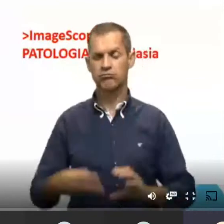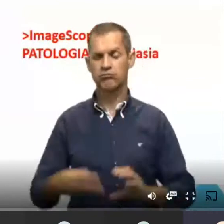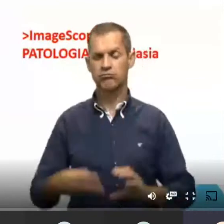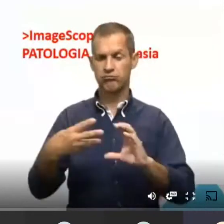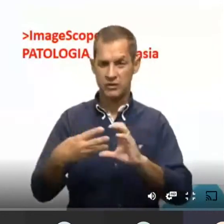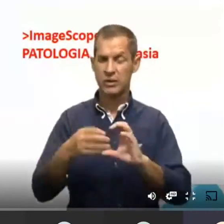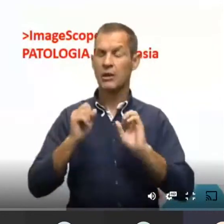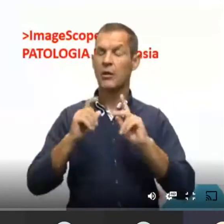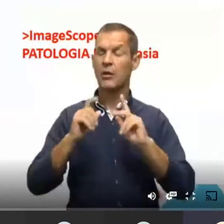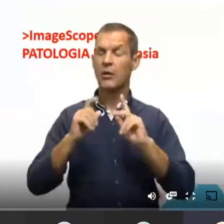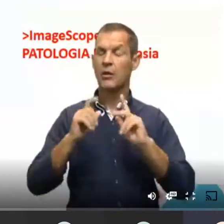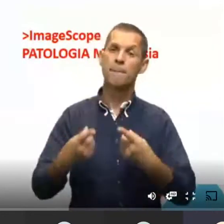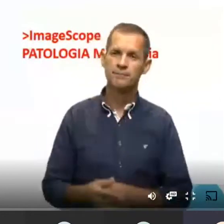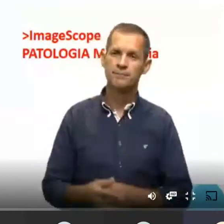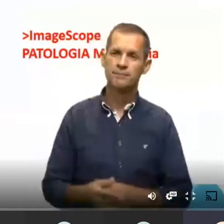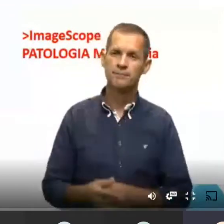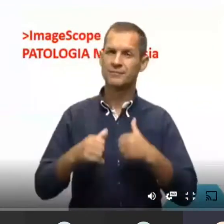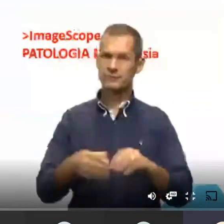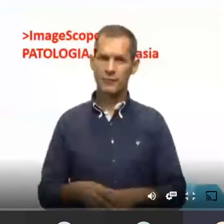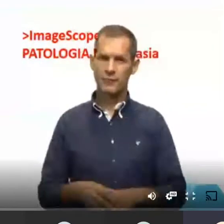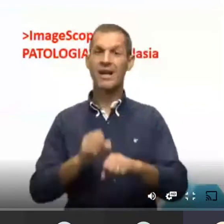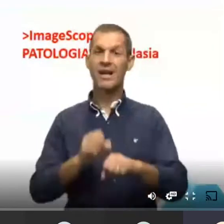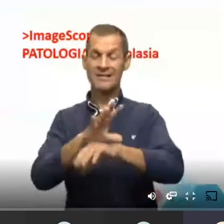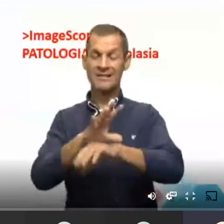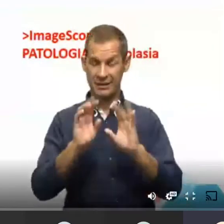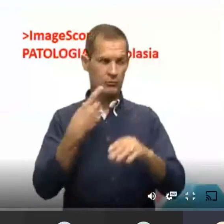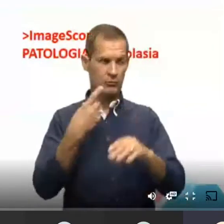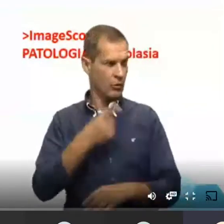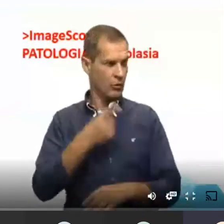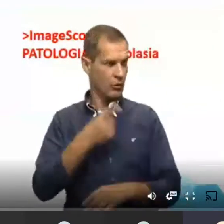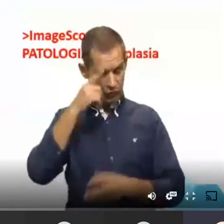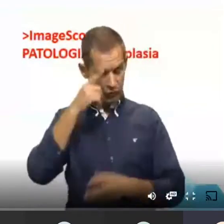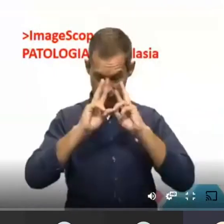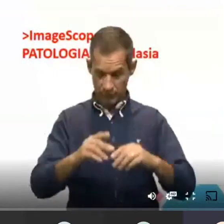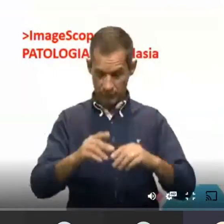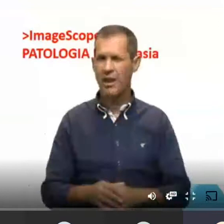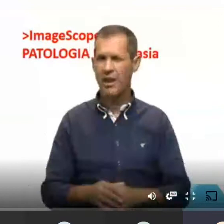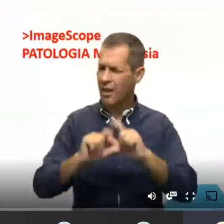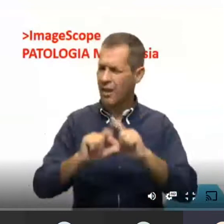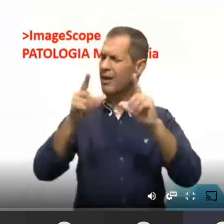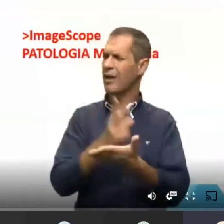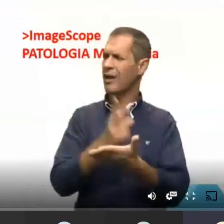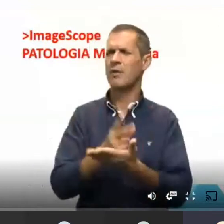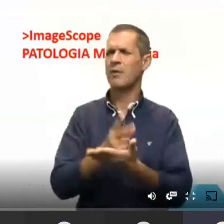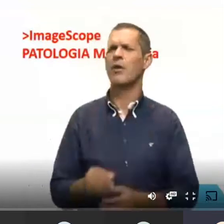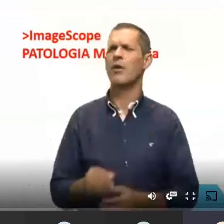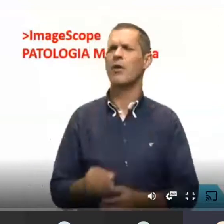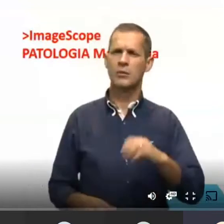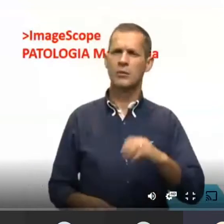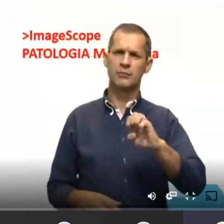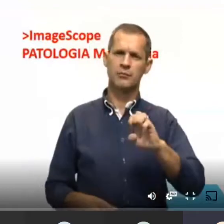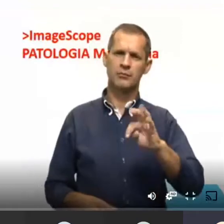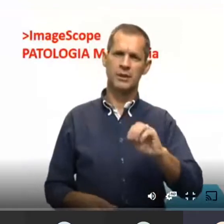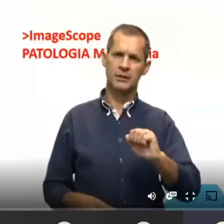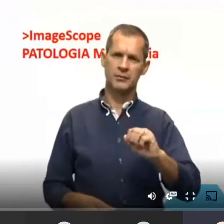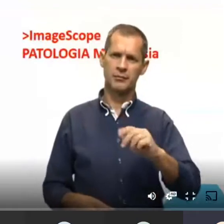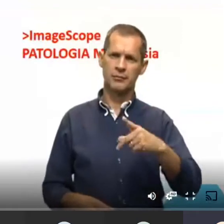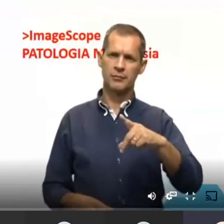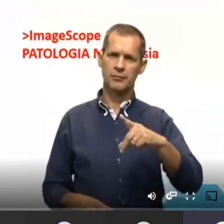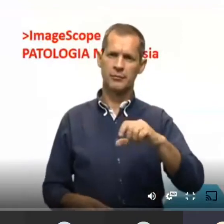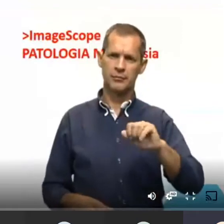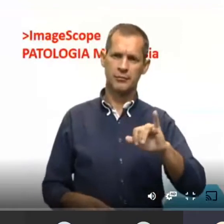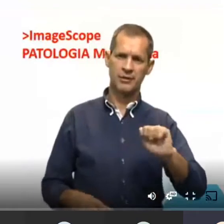celular, ok? Nessa lâmina em específico, a gente consegue ver claríssimo uma metaplasia.